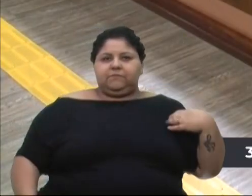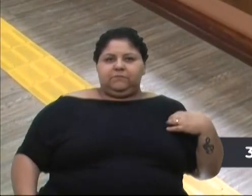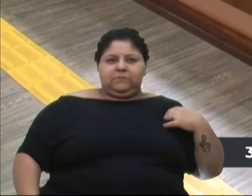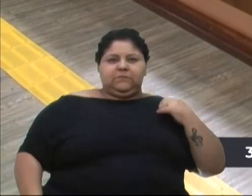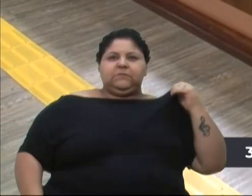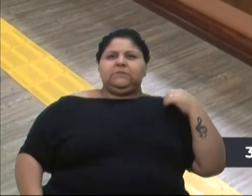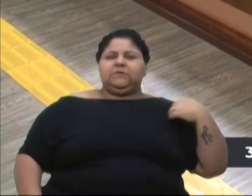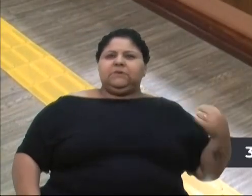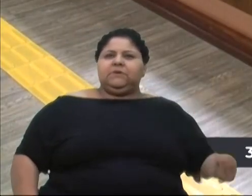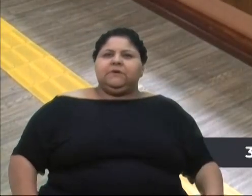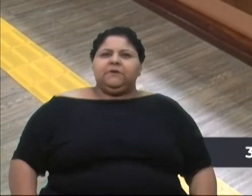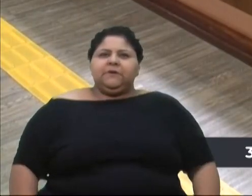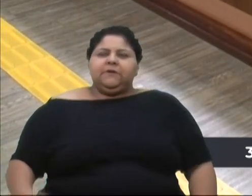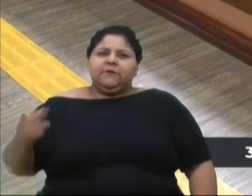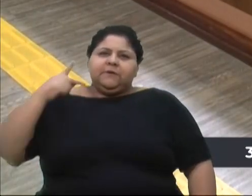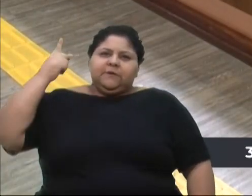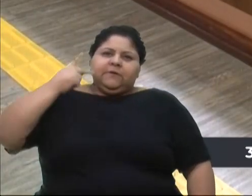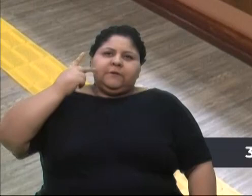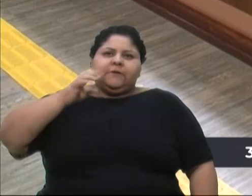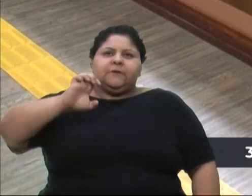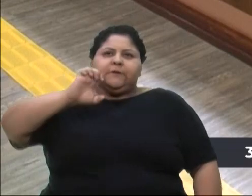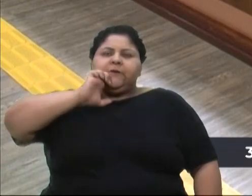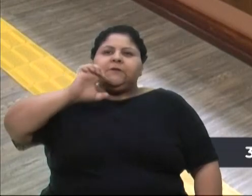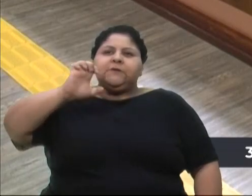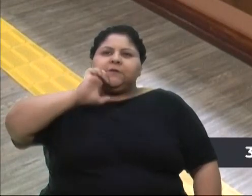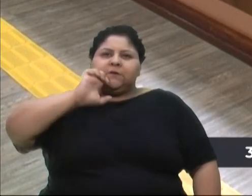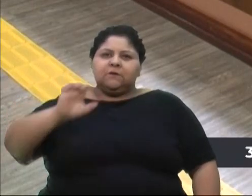Obrigado. Vereadora Estela Balardim.